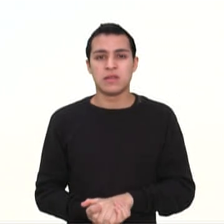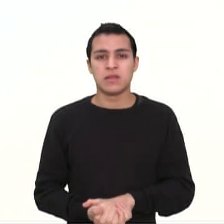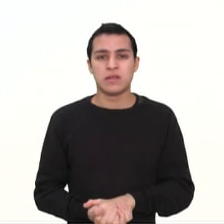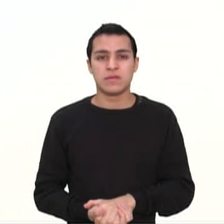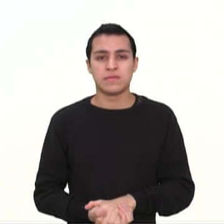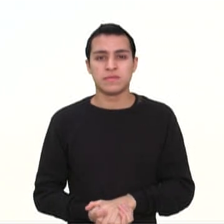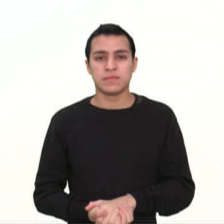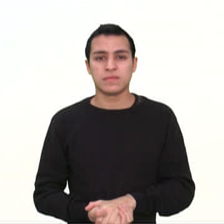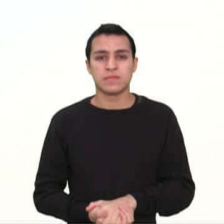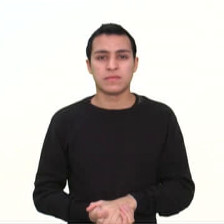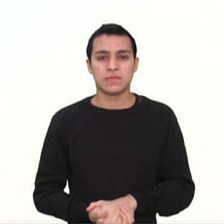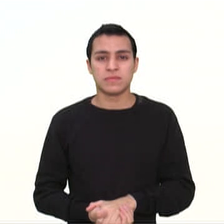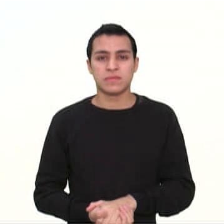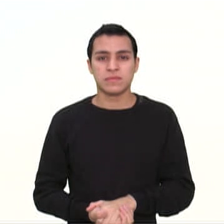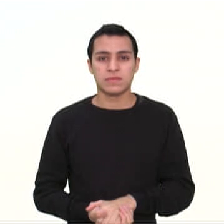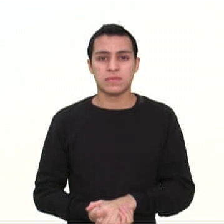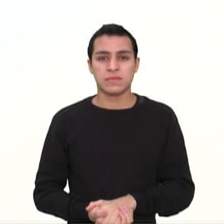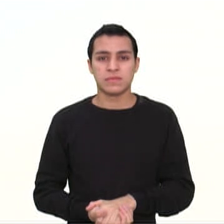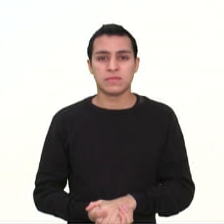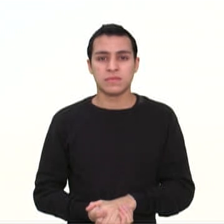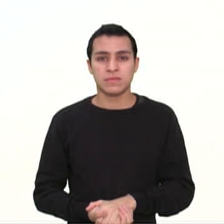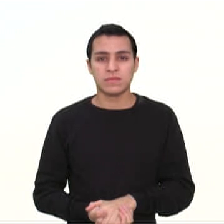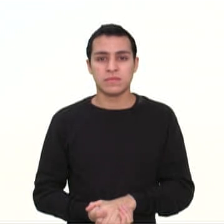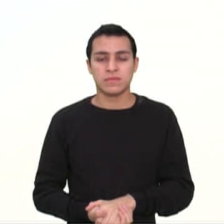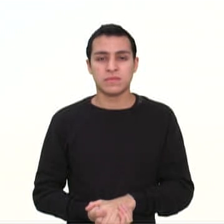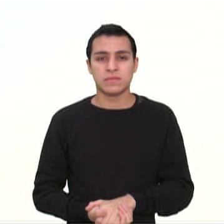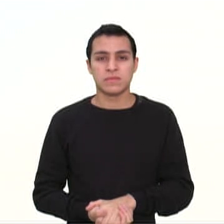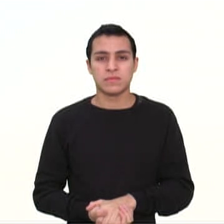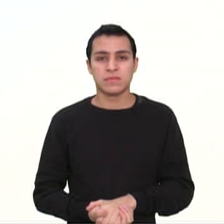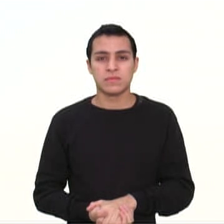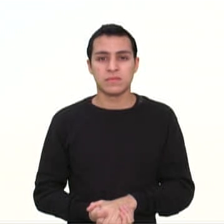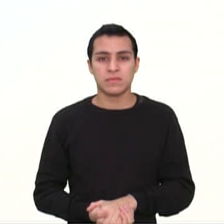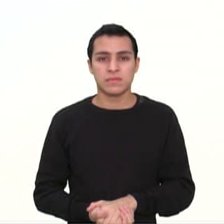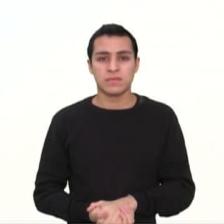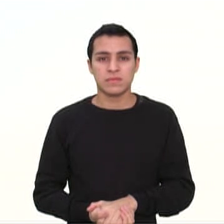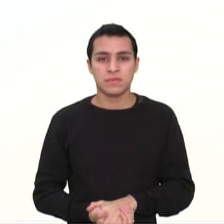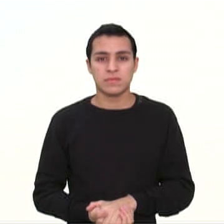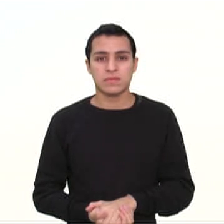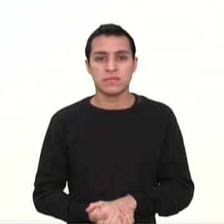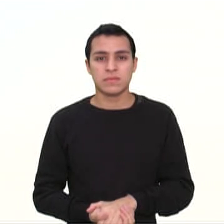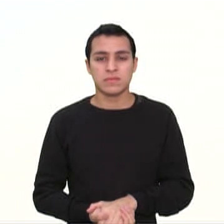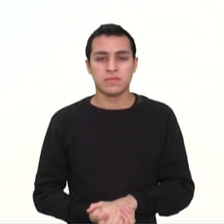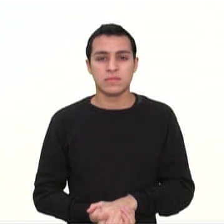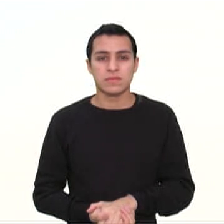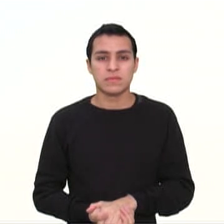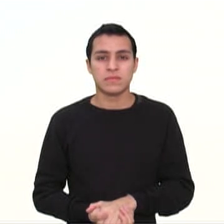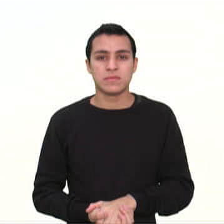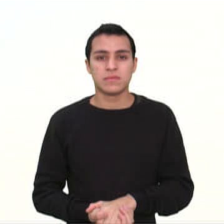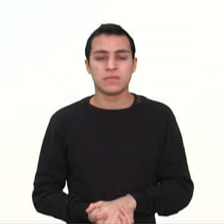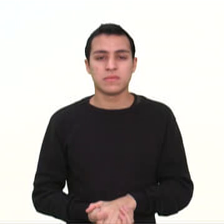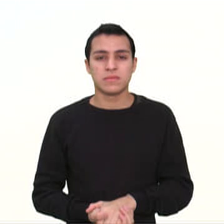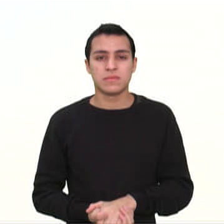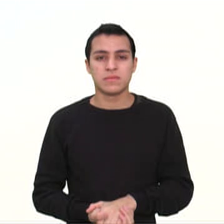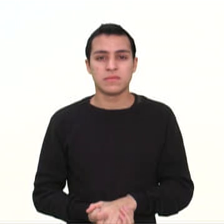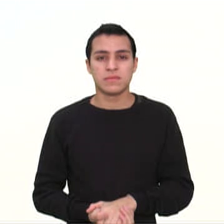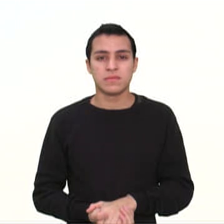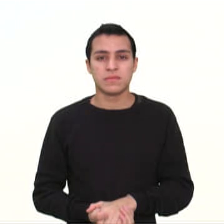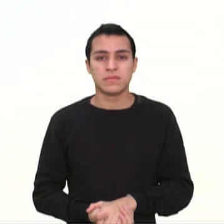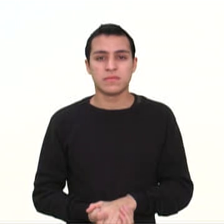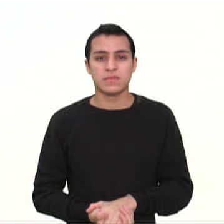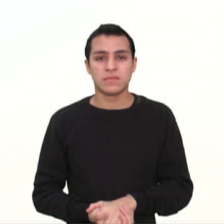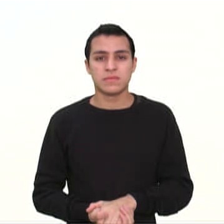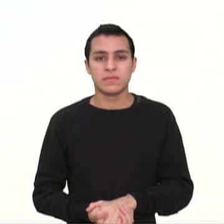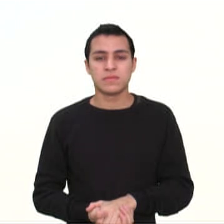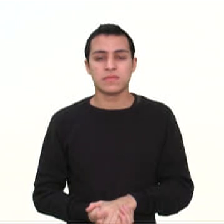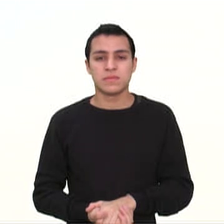It's under Garfield. Oh, sorry, students. He is lying on John's sandwich. It's Garfield's stomach.